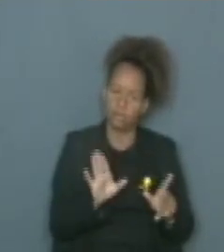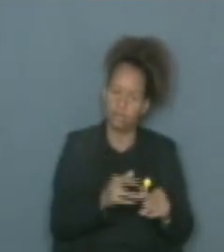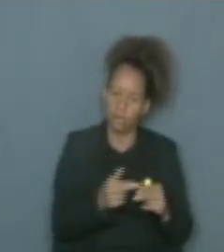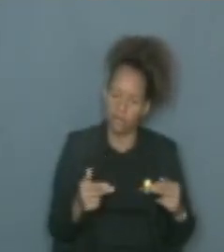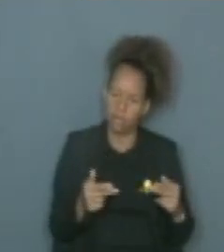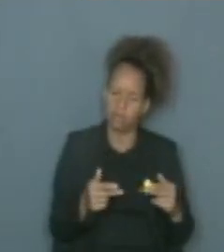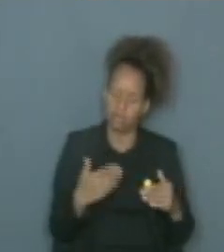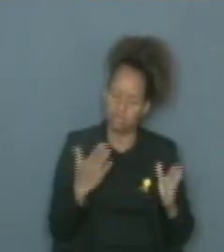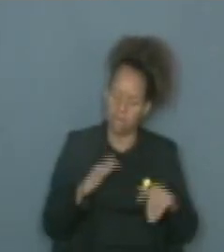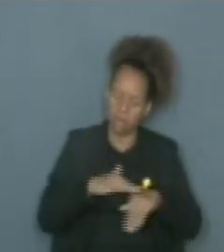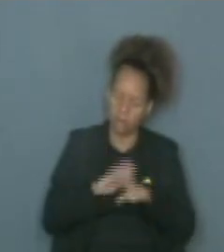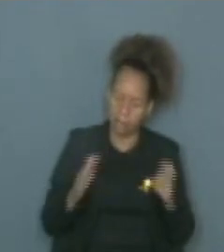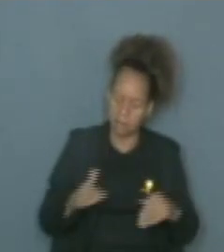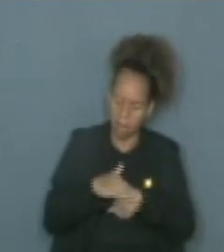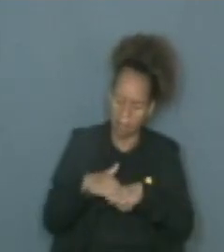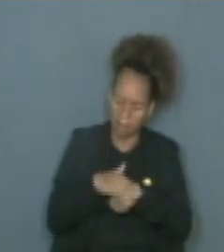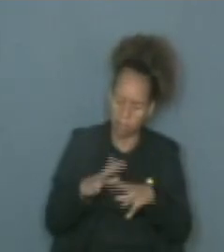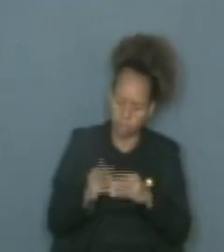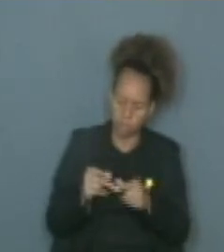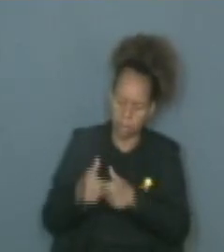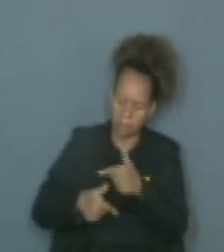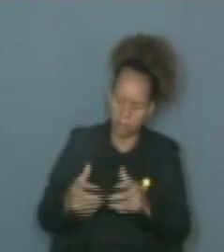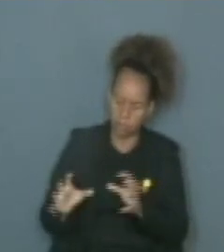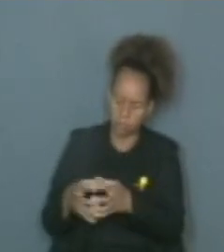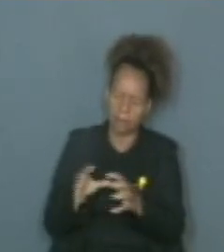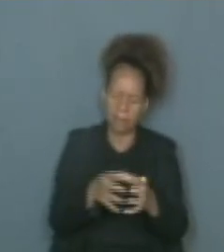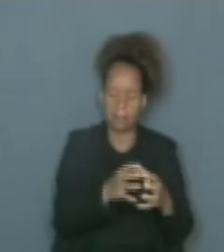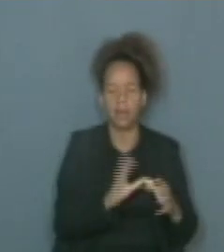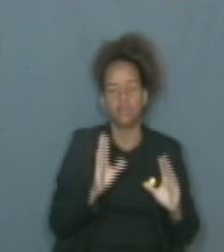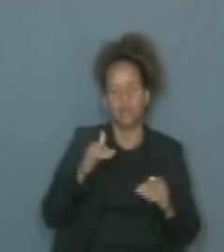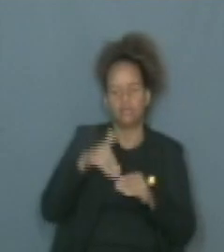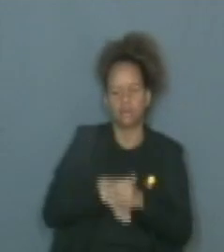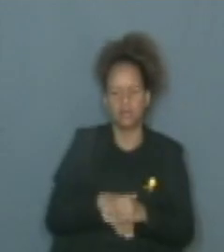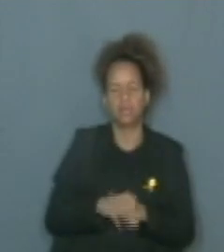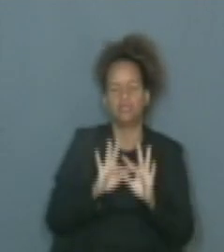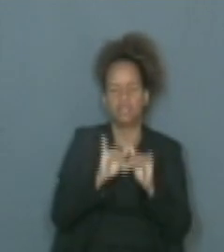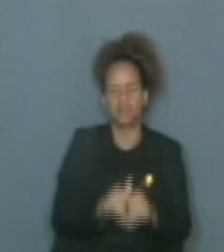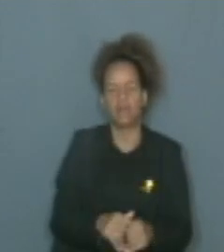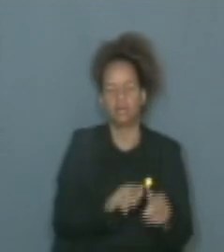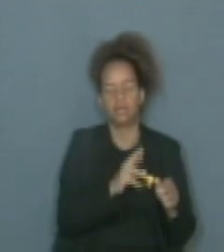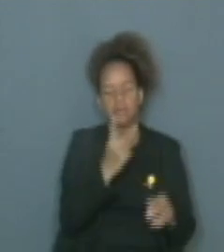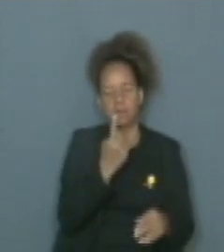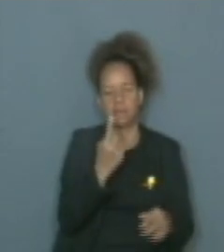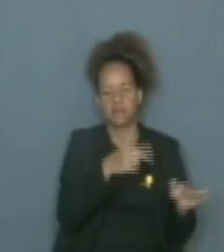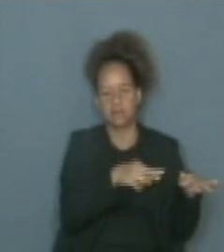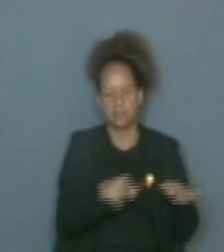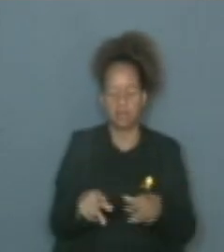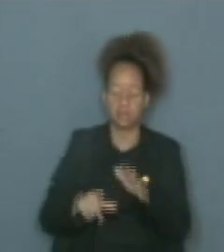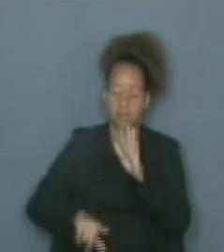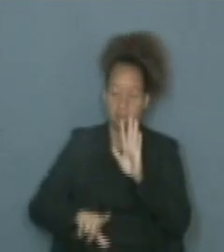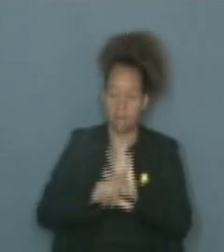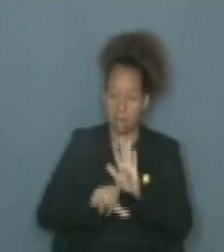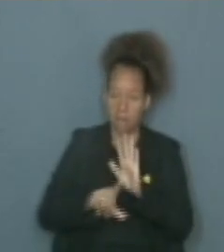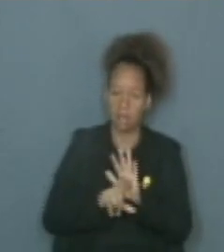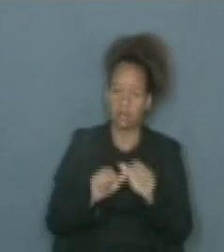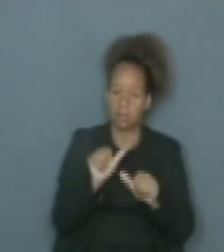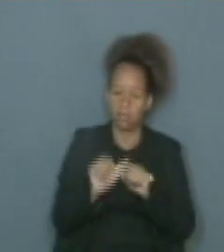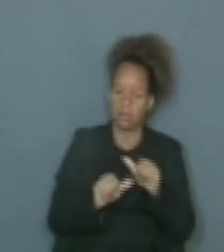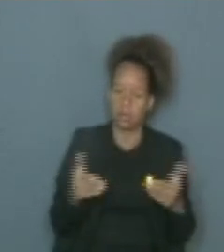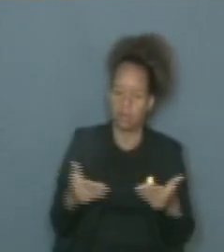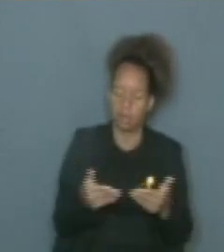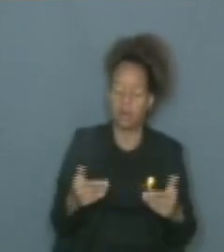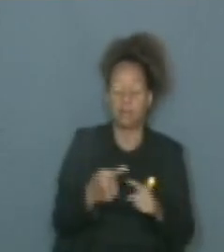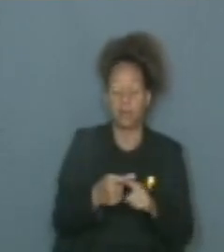nas mesas de negociações com todas as categorias de servidores. Inclusive, nós já votamos, no final do primeiro semestre, a lei que está sendo alterada agora. Porque,